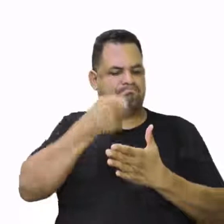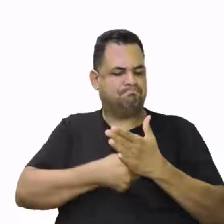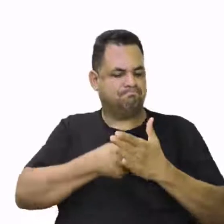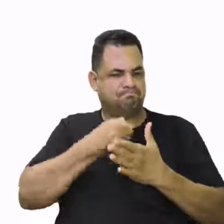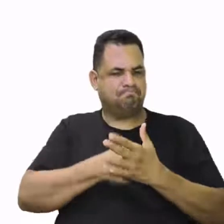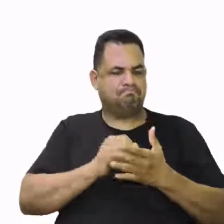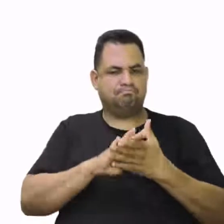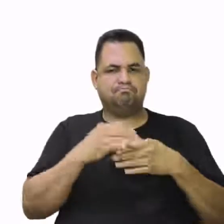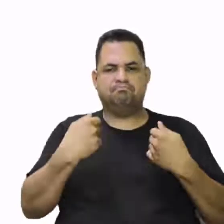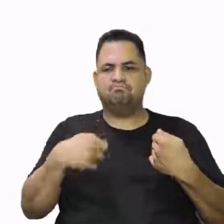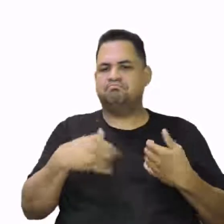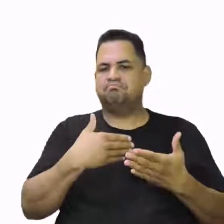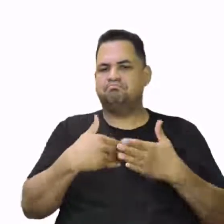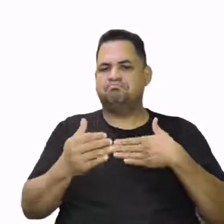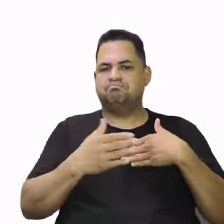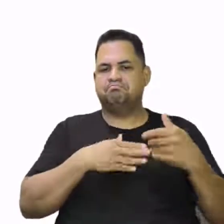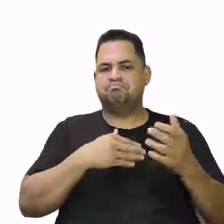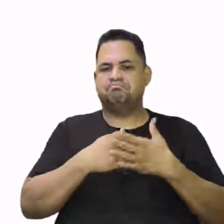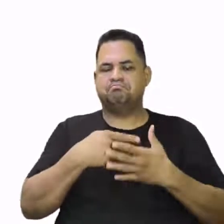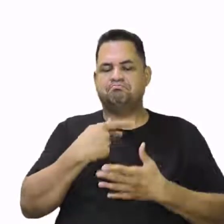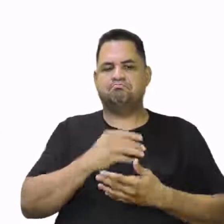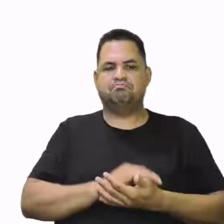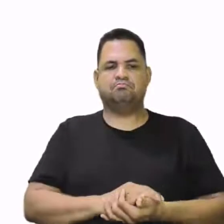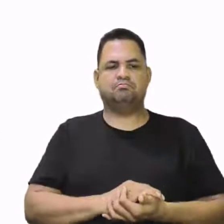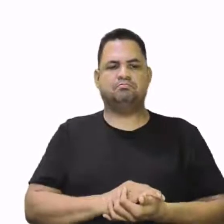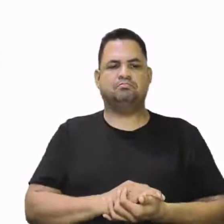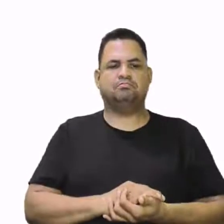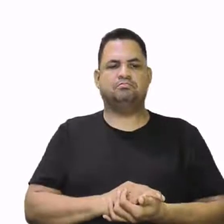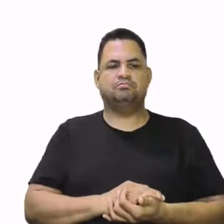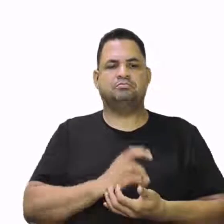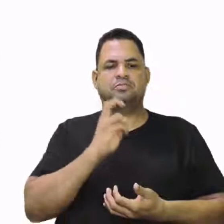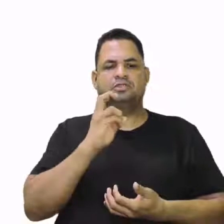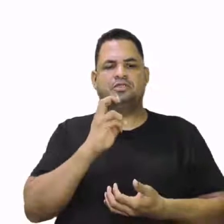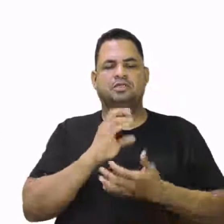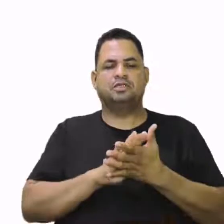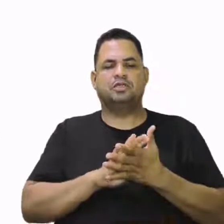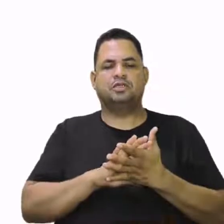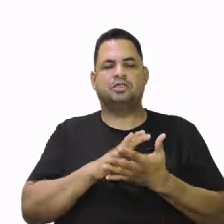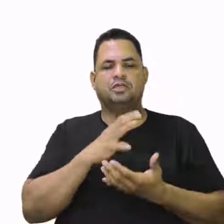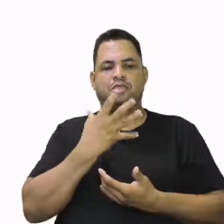emprego, eu não posso fazer nada por você. Isso mesmo. Em 5 de dezembro de